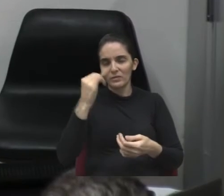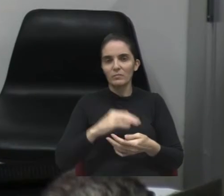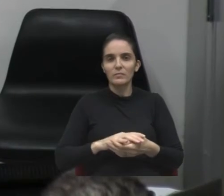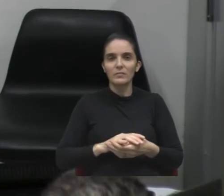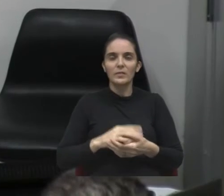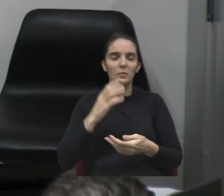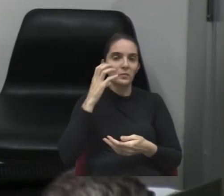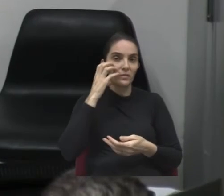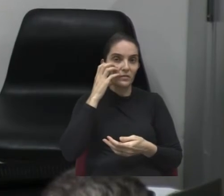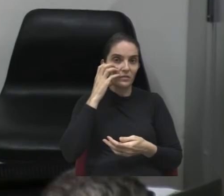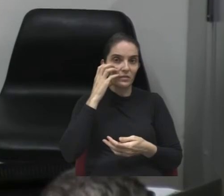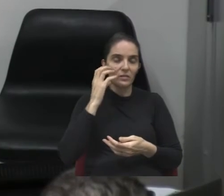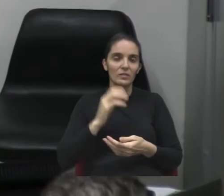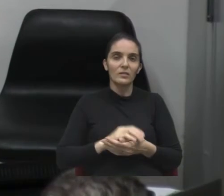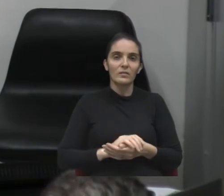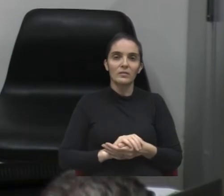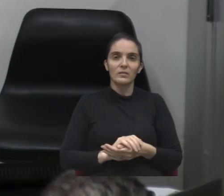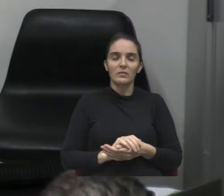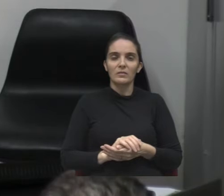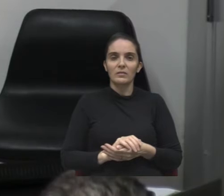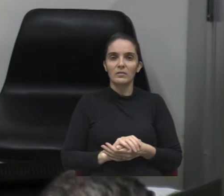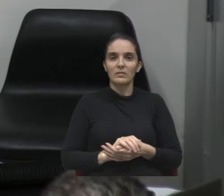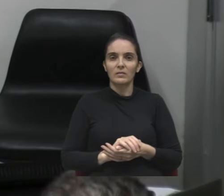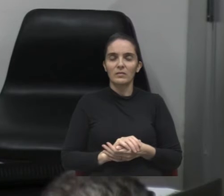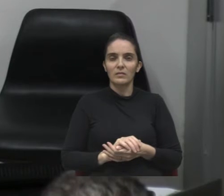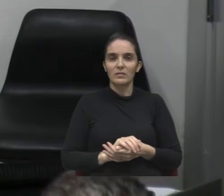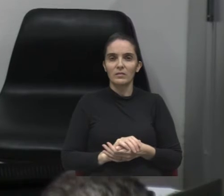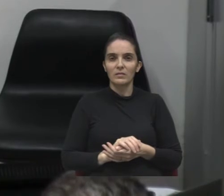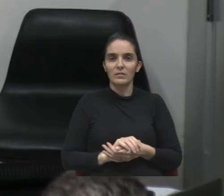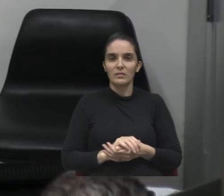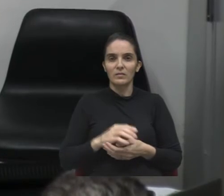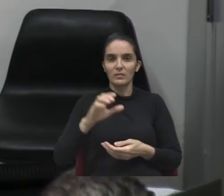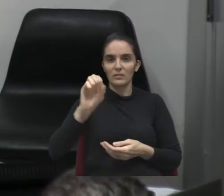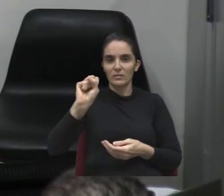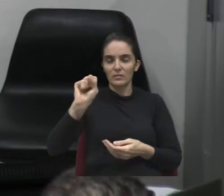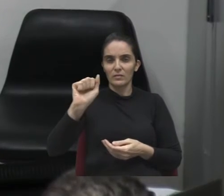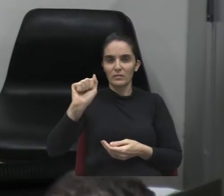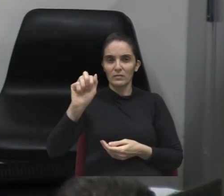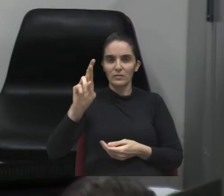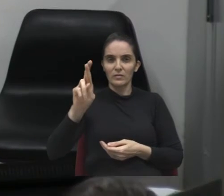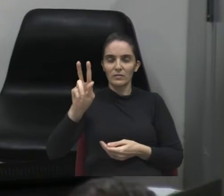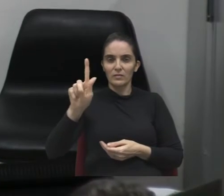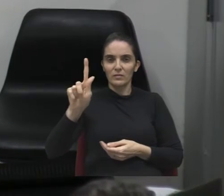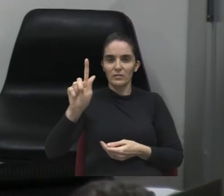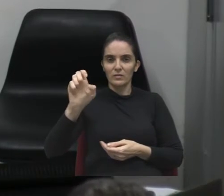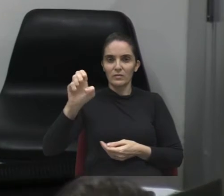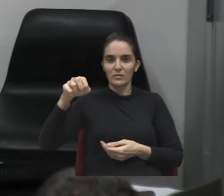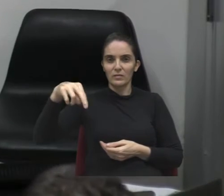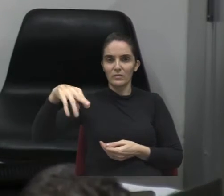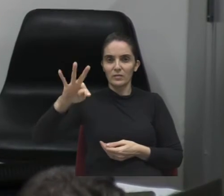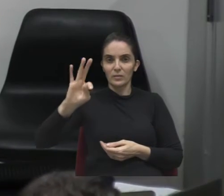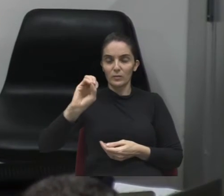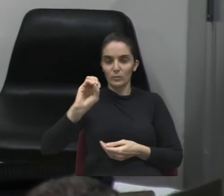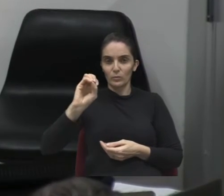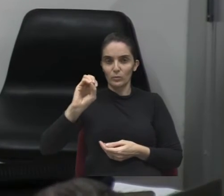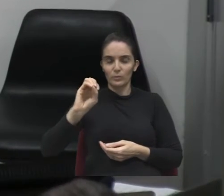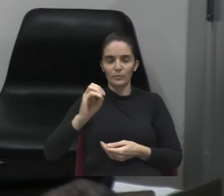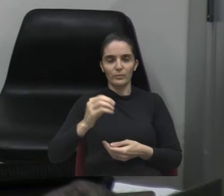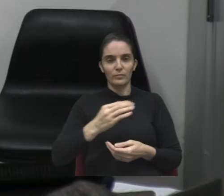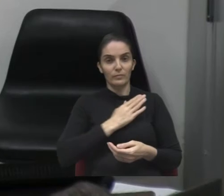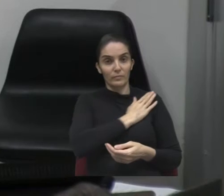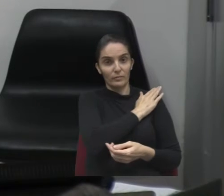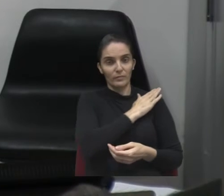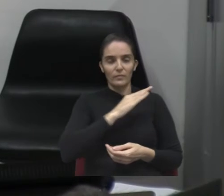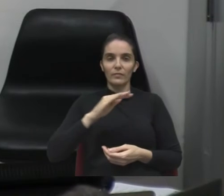na presença do meu ex-sargento aqui, Jimenez. Aliás, eu fui voluntário, eu fui em 83,